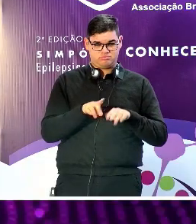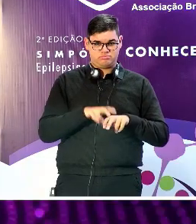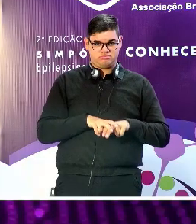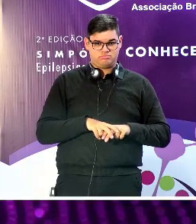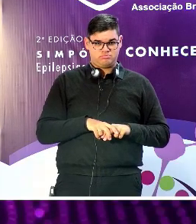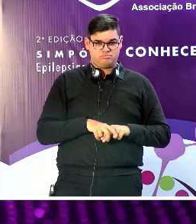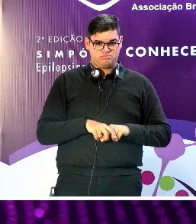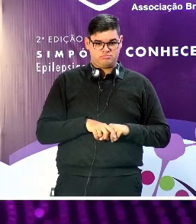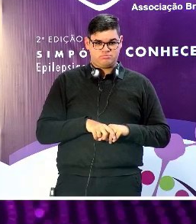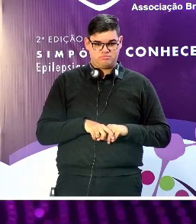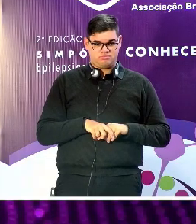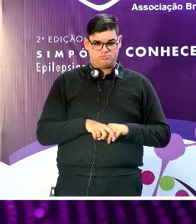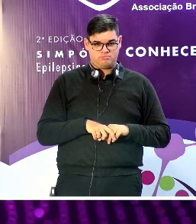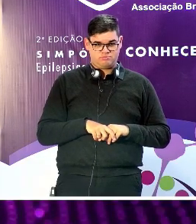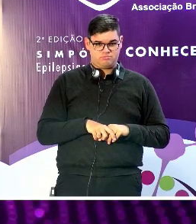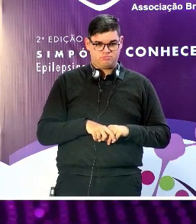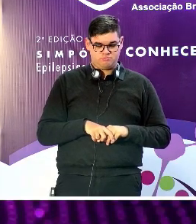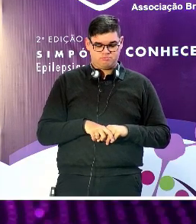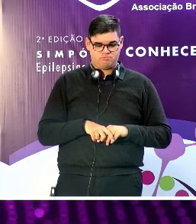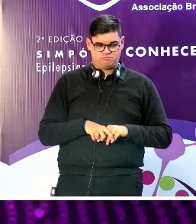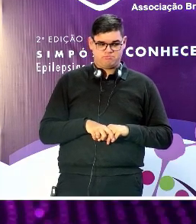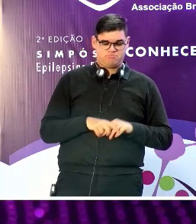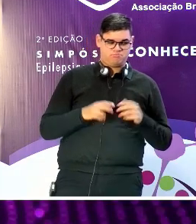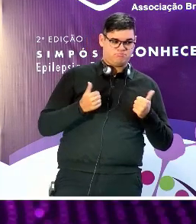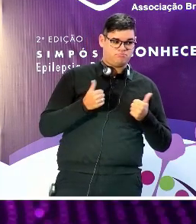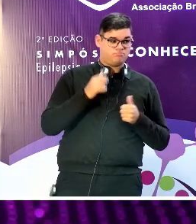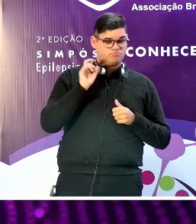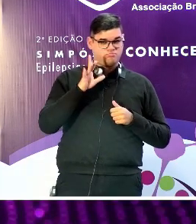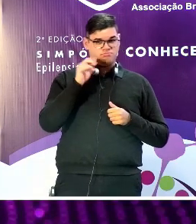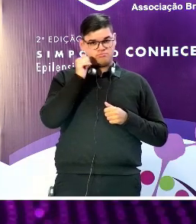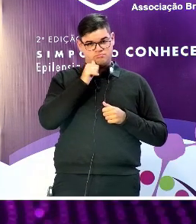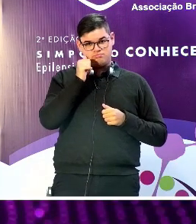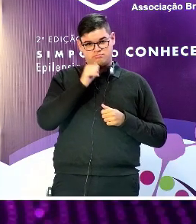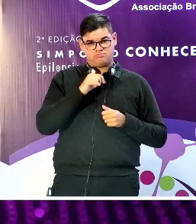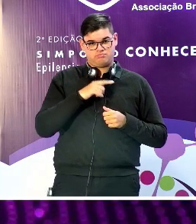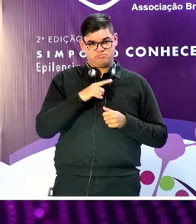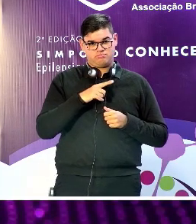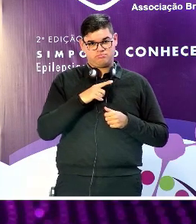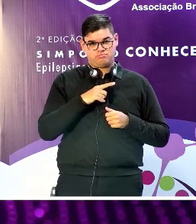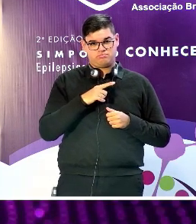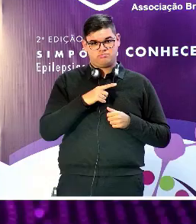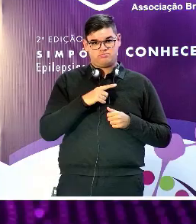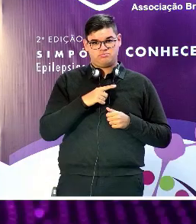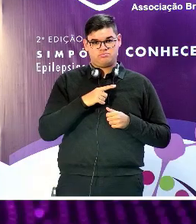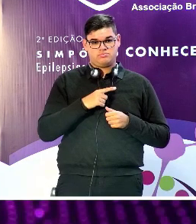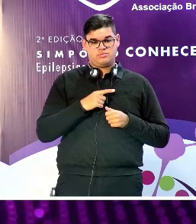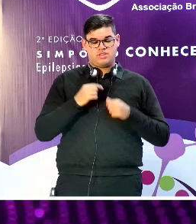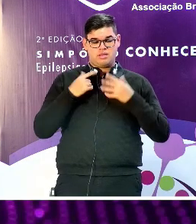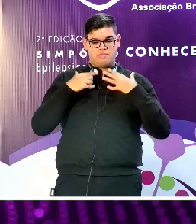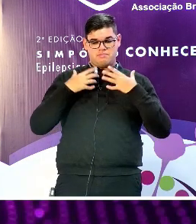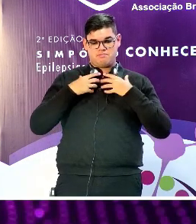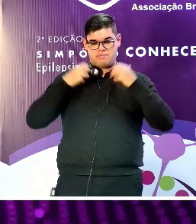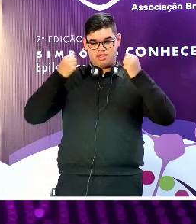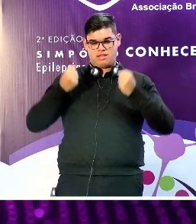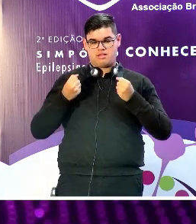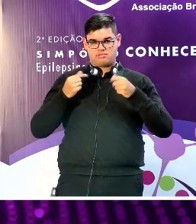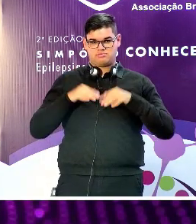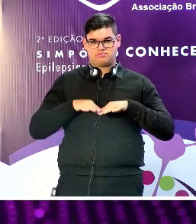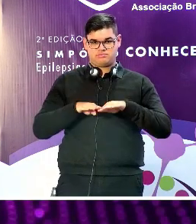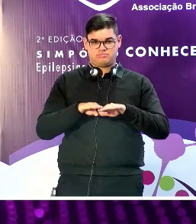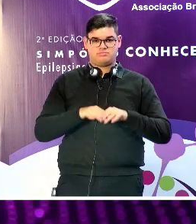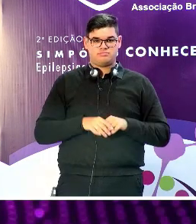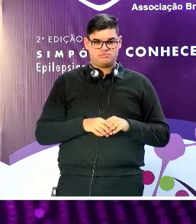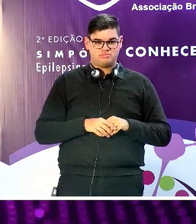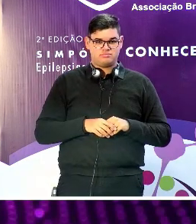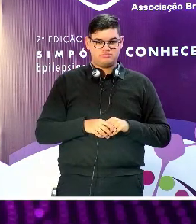fêmea. Só as fêmeas têm, porque elas vêm do aparato reprodutor, né, do aparelho. Então, elas têm o ferrão